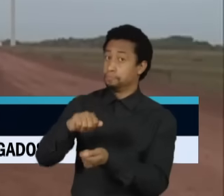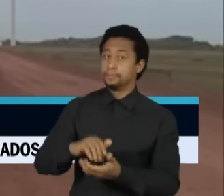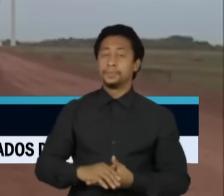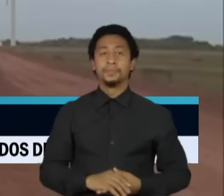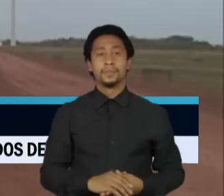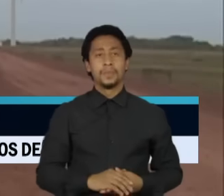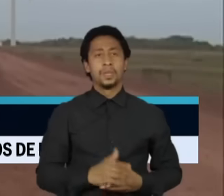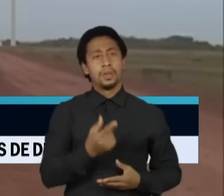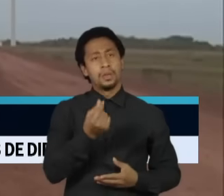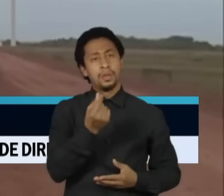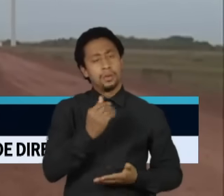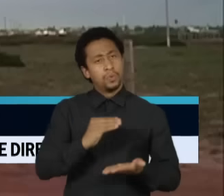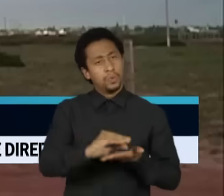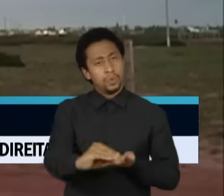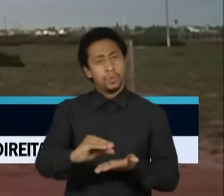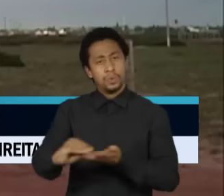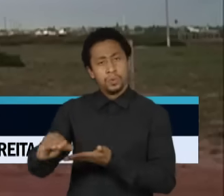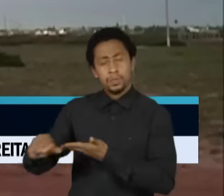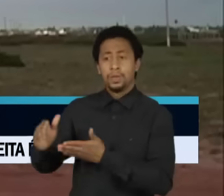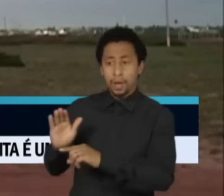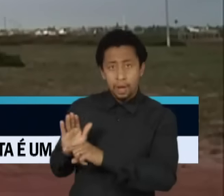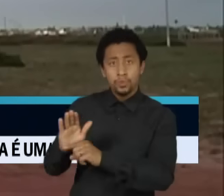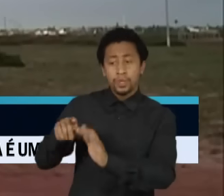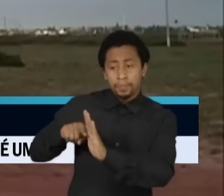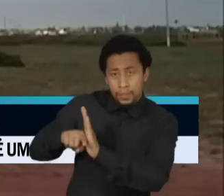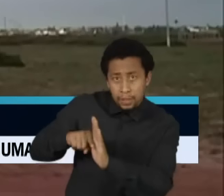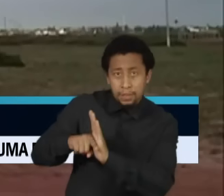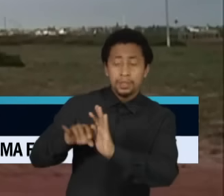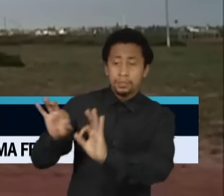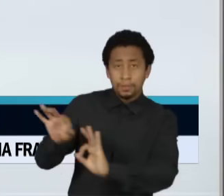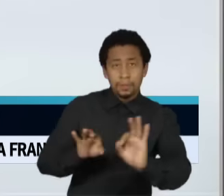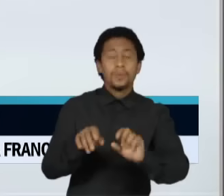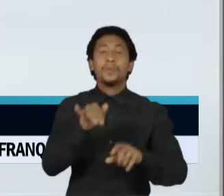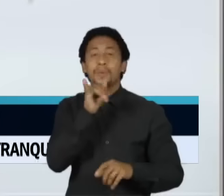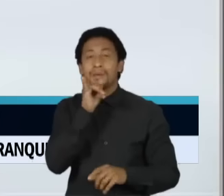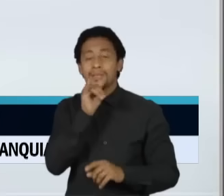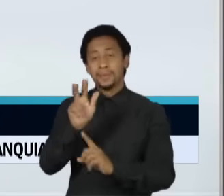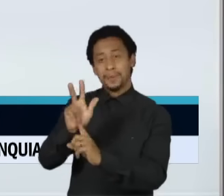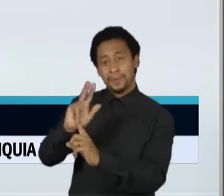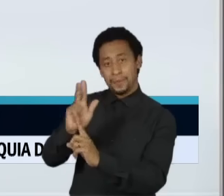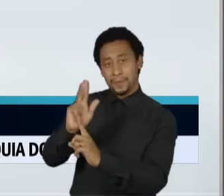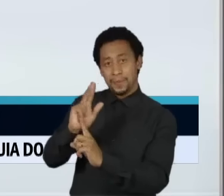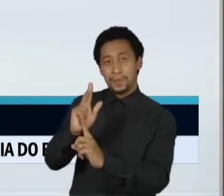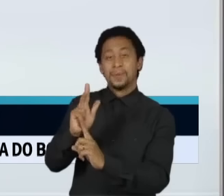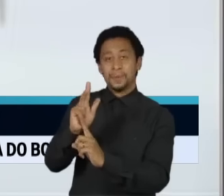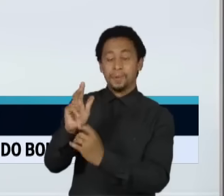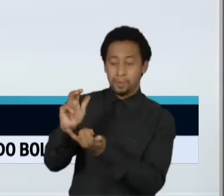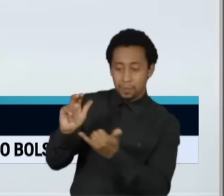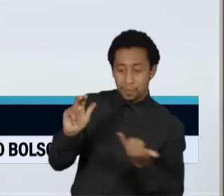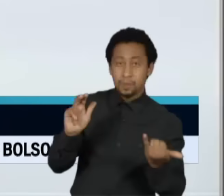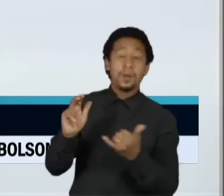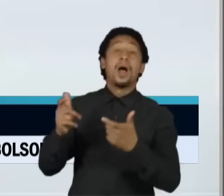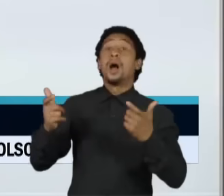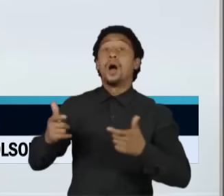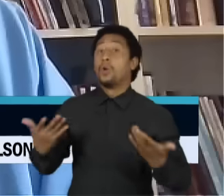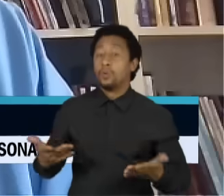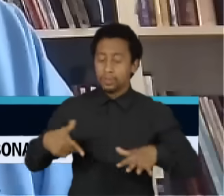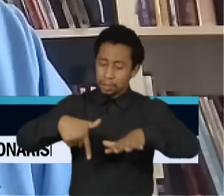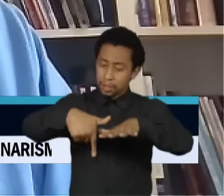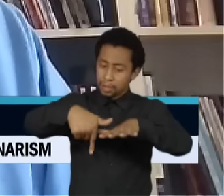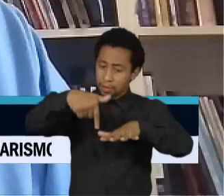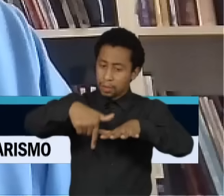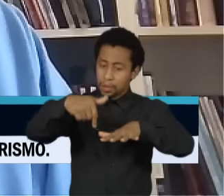financiando pesquisas de eh de colocar, por exemplo, energia eólica em plataforma, em plataforma, num ar, energia